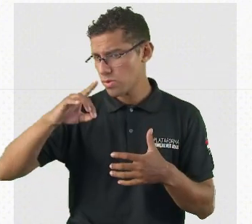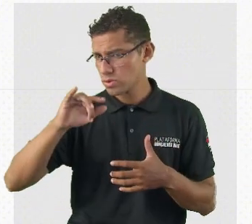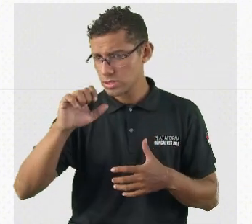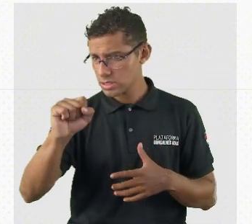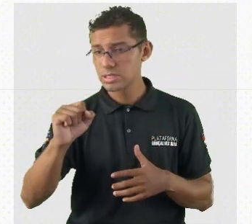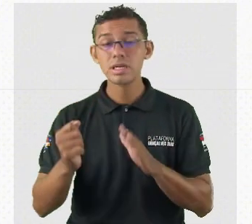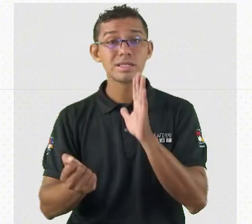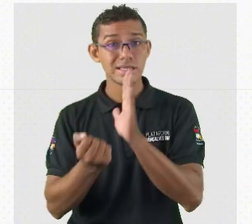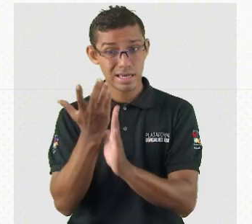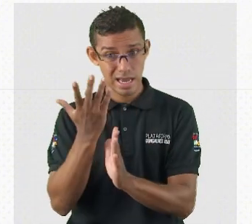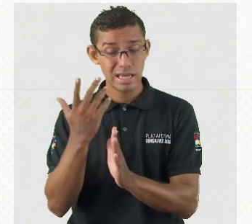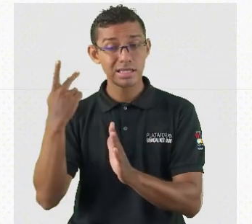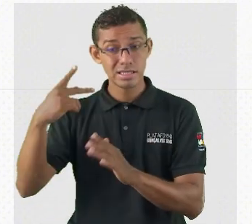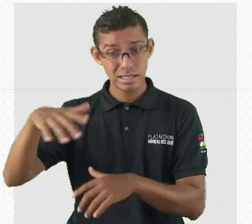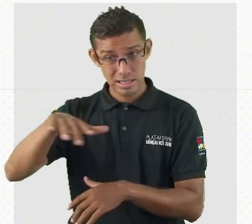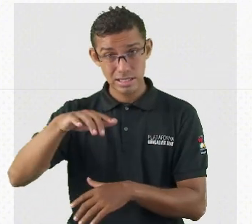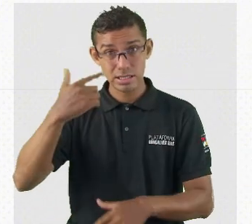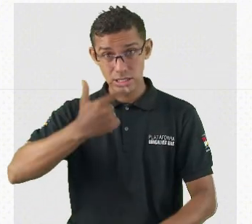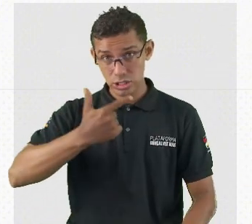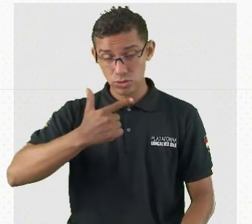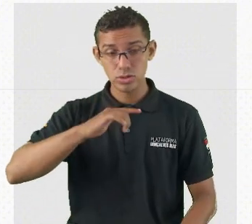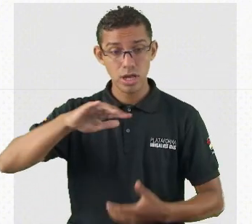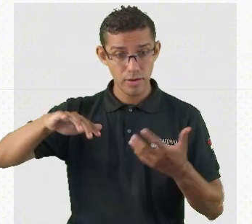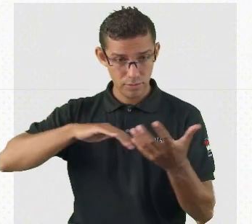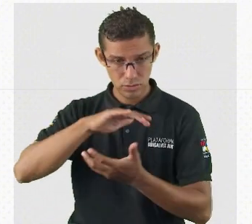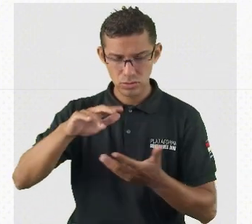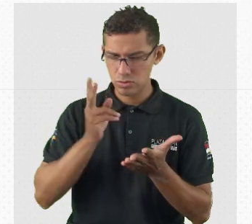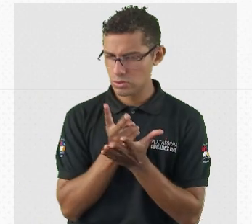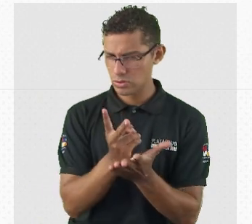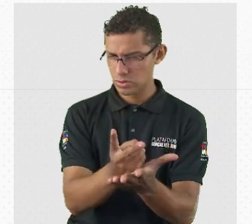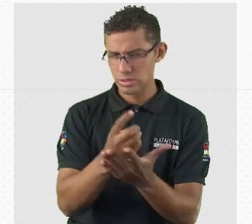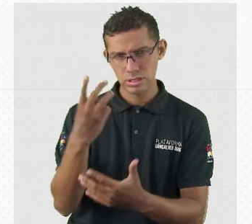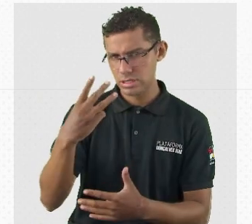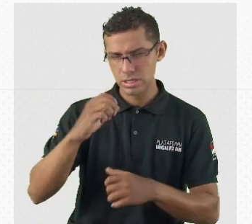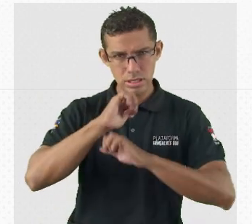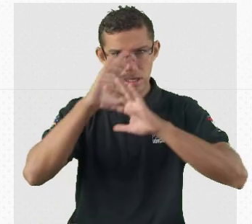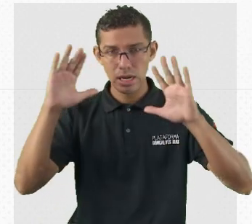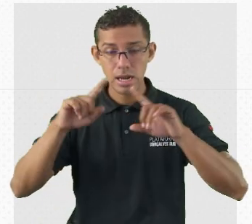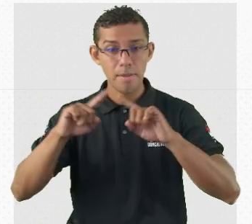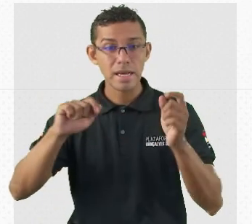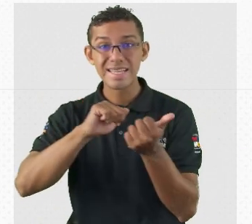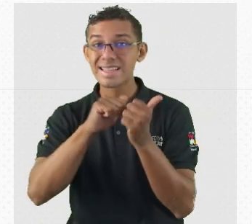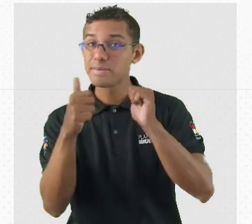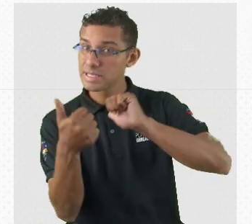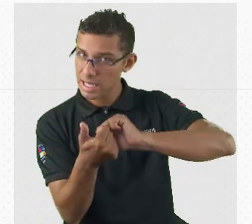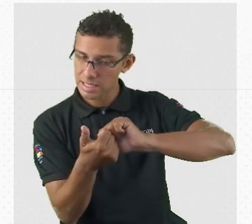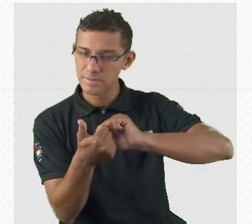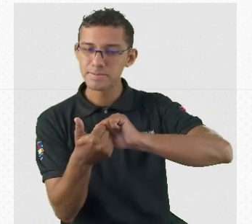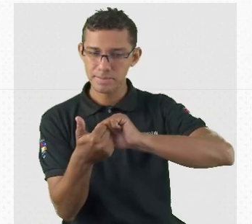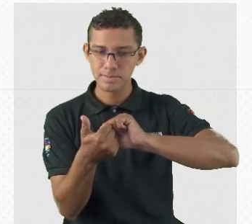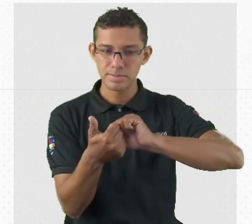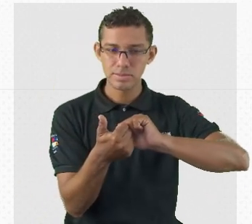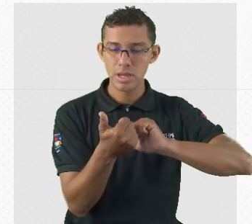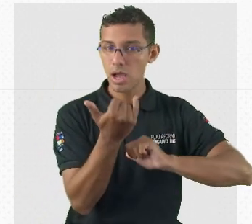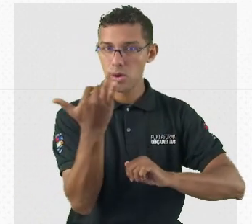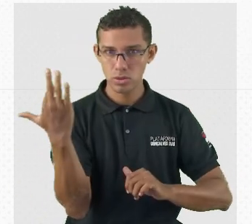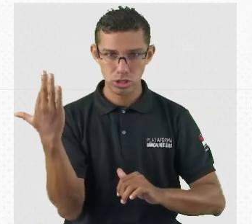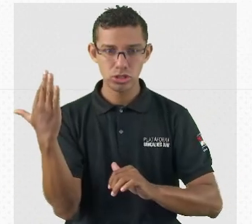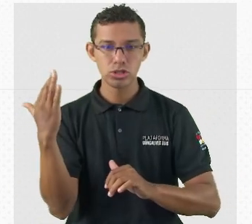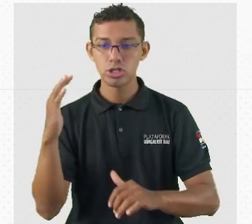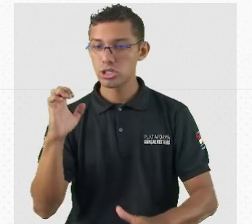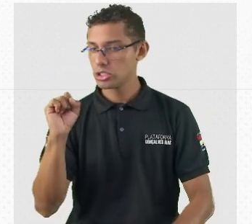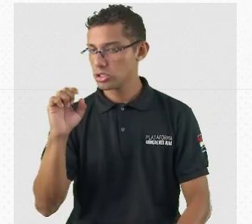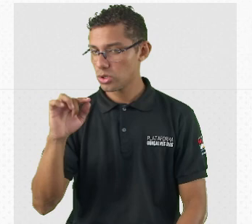foram criadas, né, dentro da segunda revolução, que vão permanecer na terceira, claro, só que adaptadas, tá certo, à quantidade, estoque e